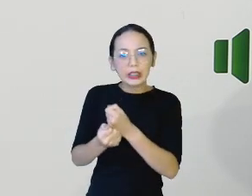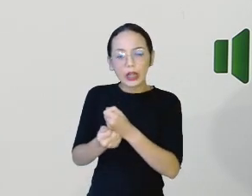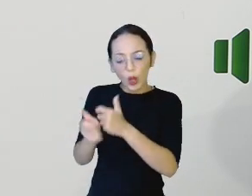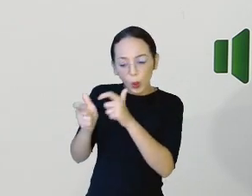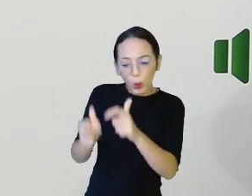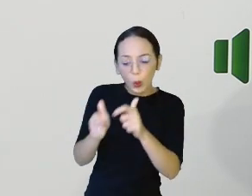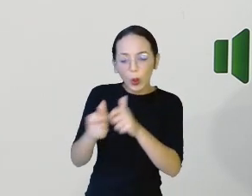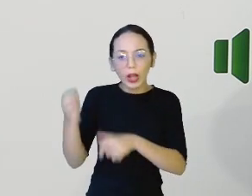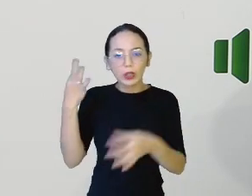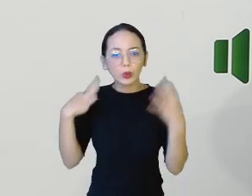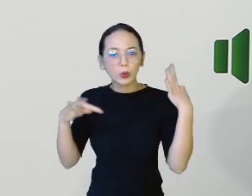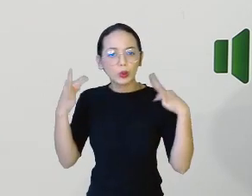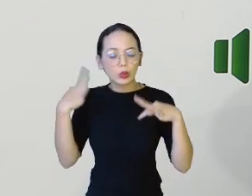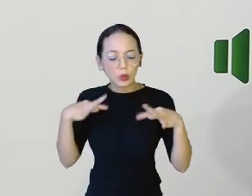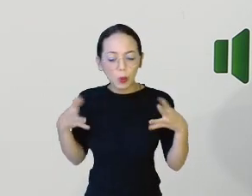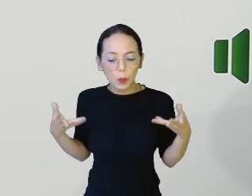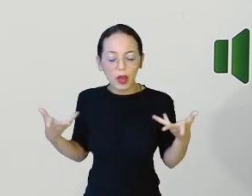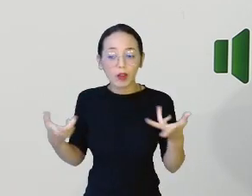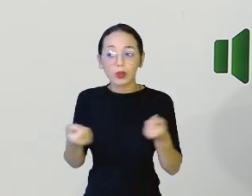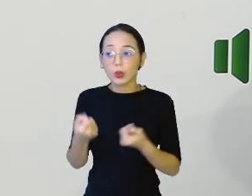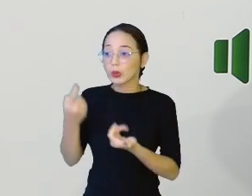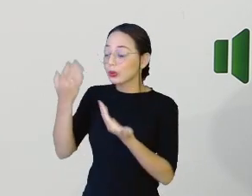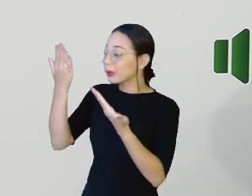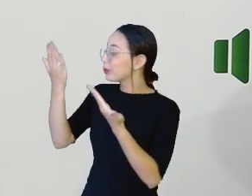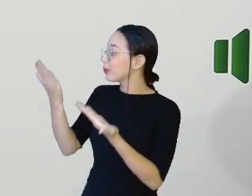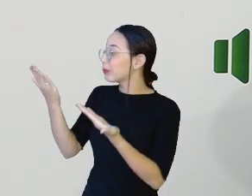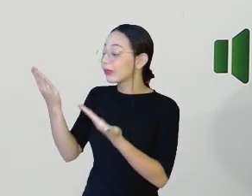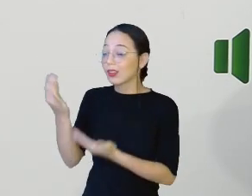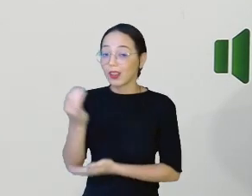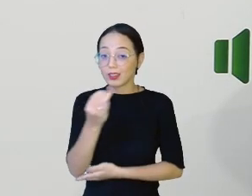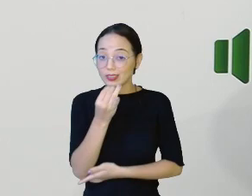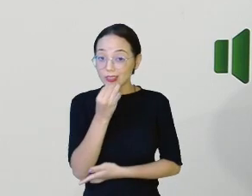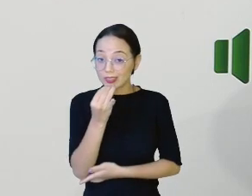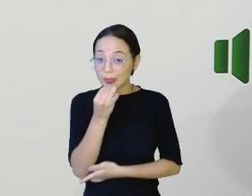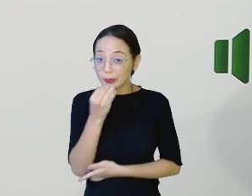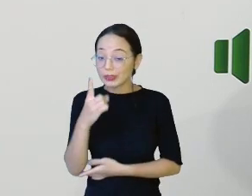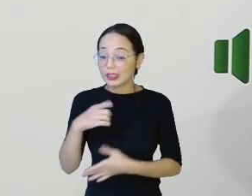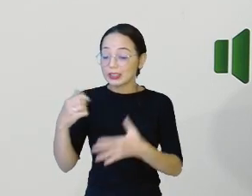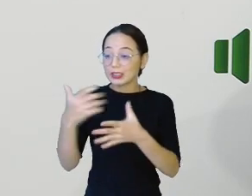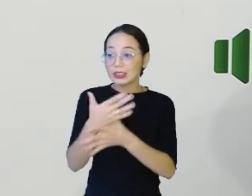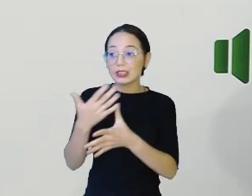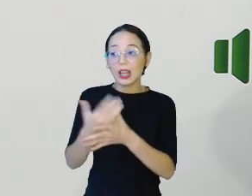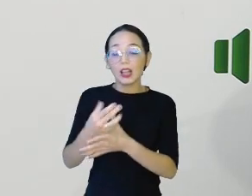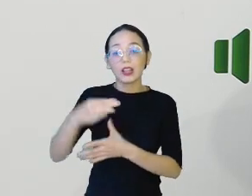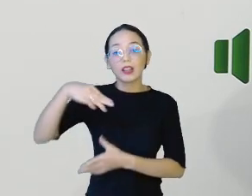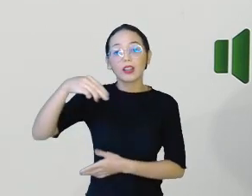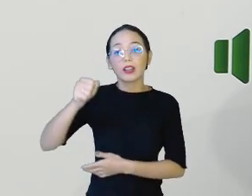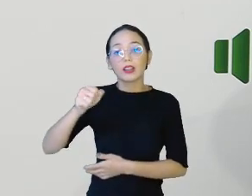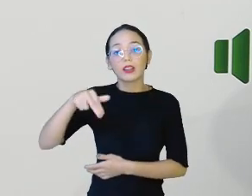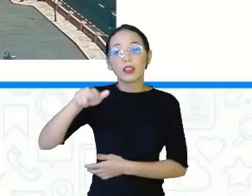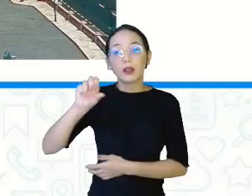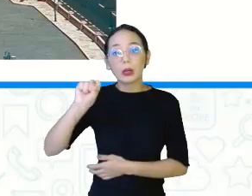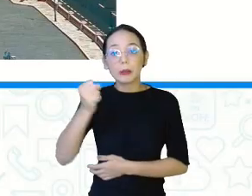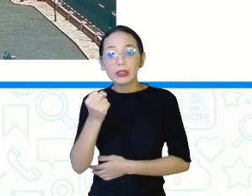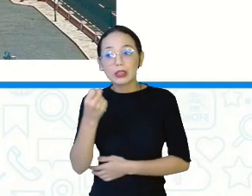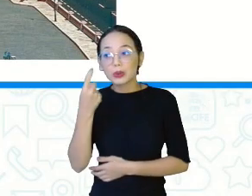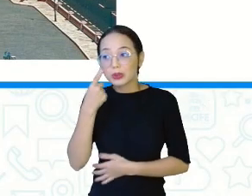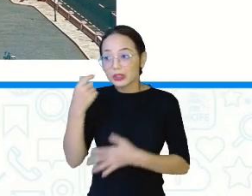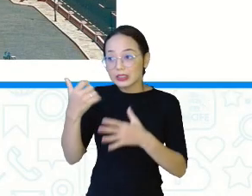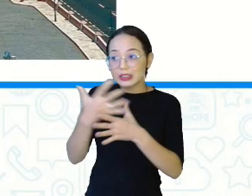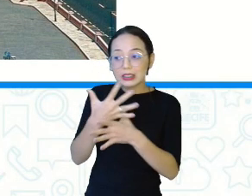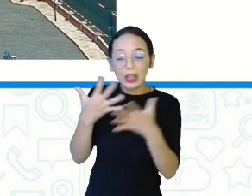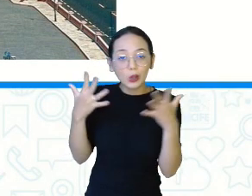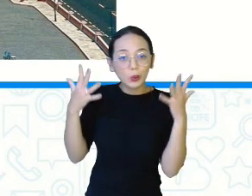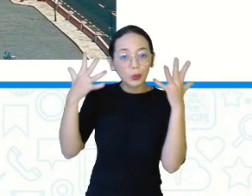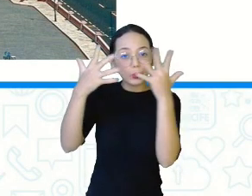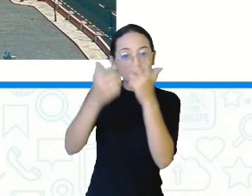turísticos maravilhosos. Está aí o exemplo. Aqui nós temos a cidade de Manaus. Veja que cidade